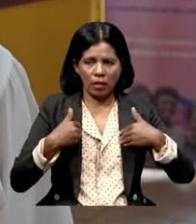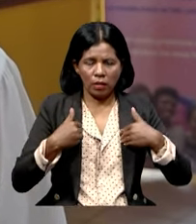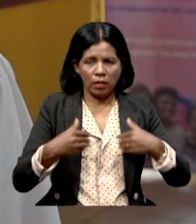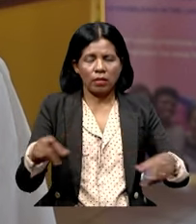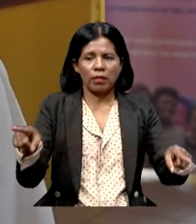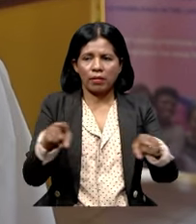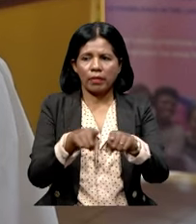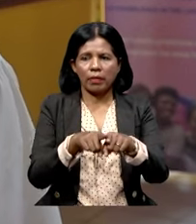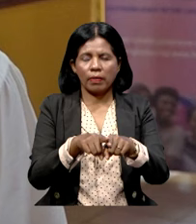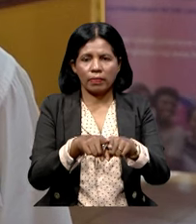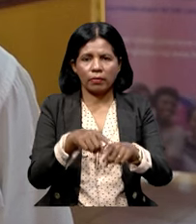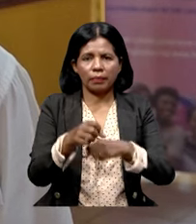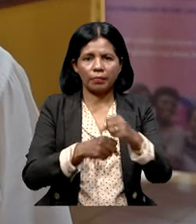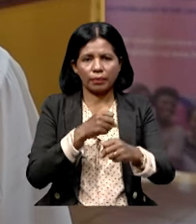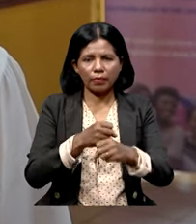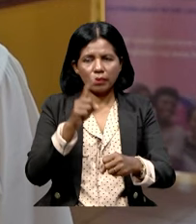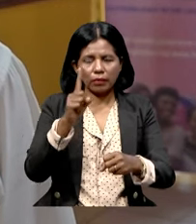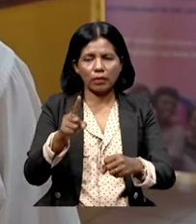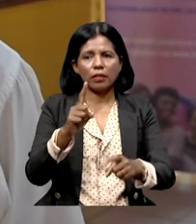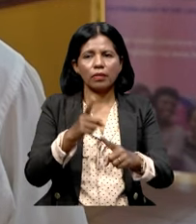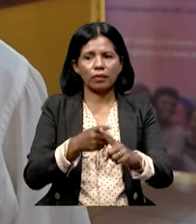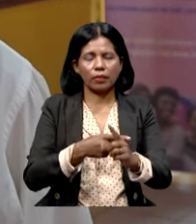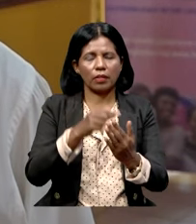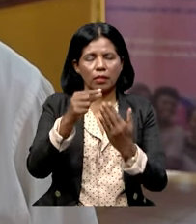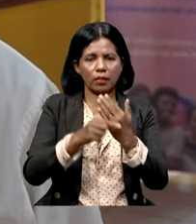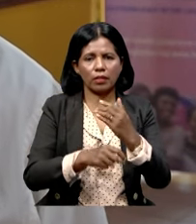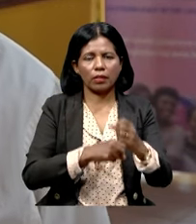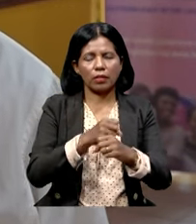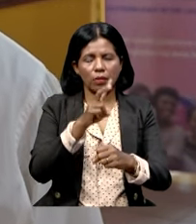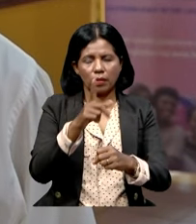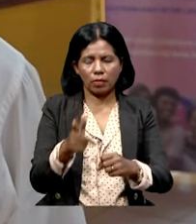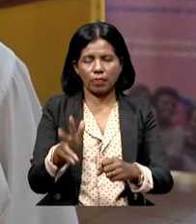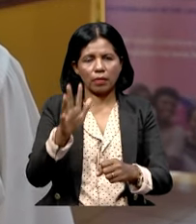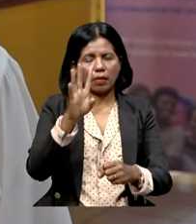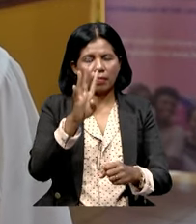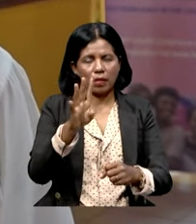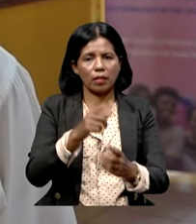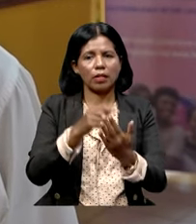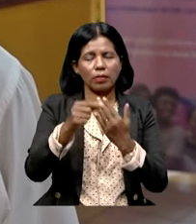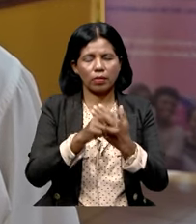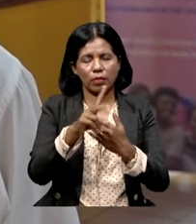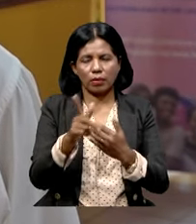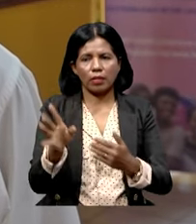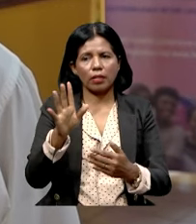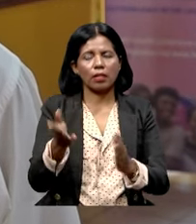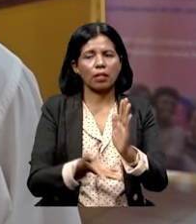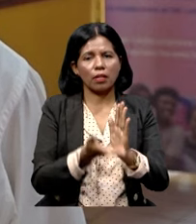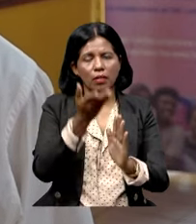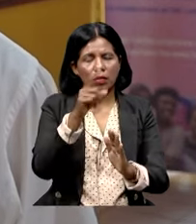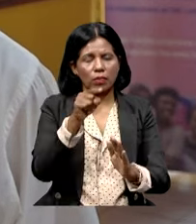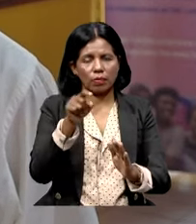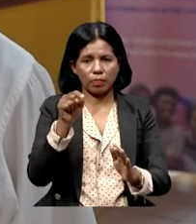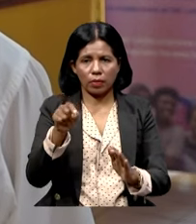o anualmente entre fulan agosto 2024 ou agosto 2023, ita ia inflação